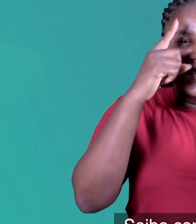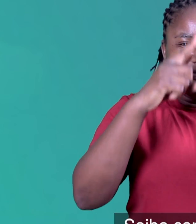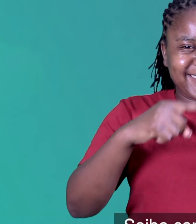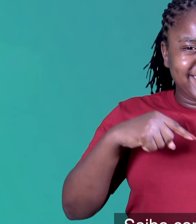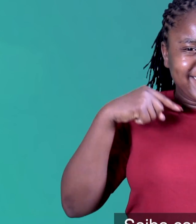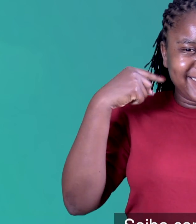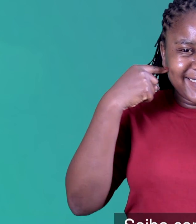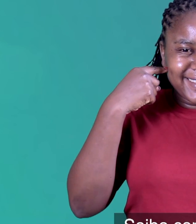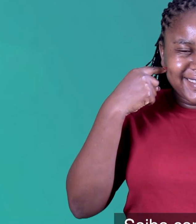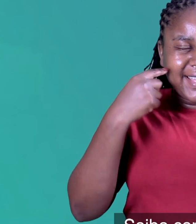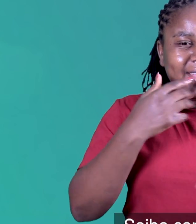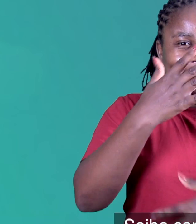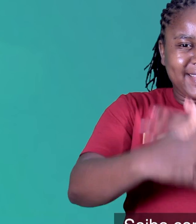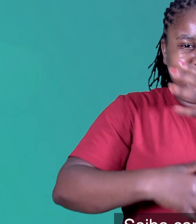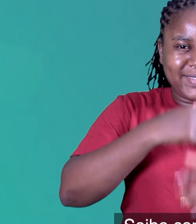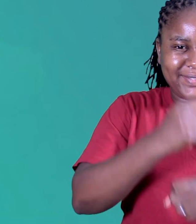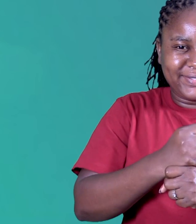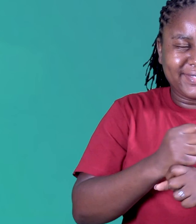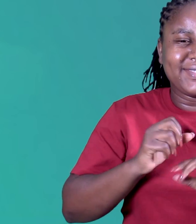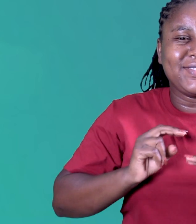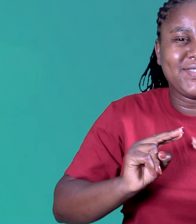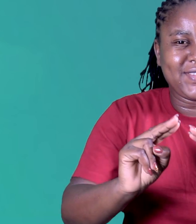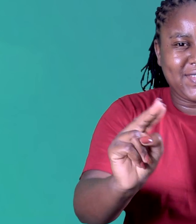Saiba como desejar um feliz ano novo.